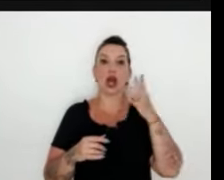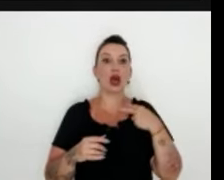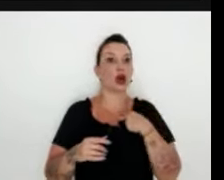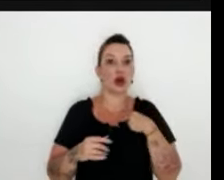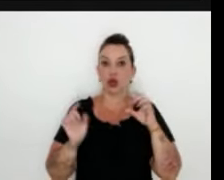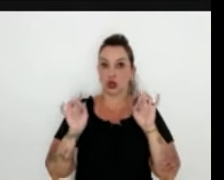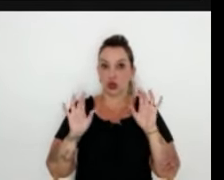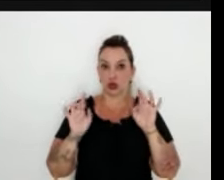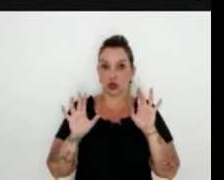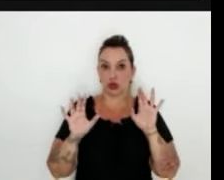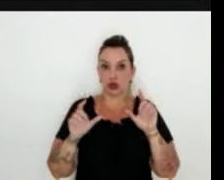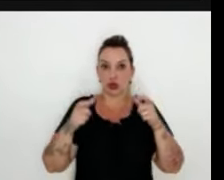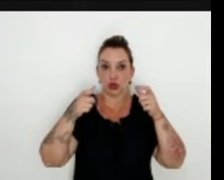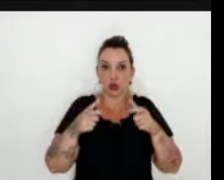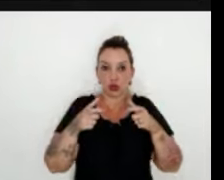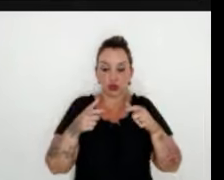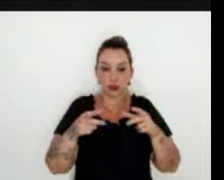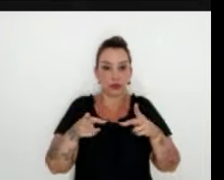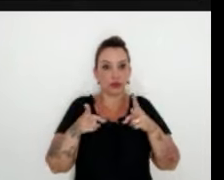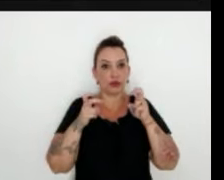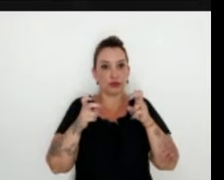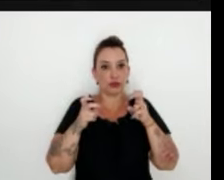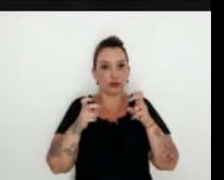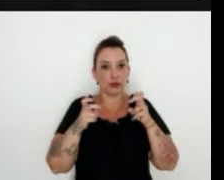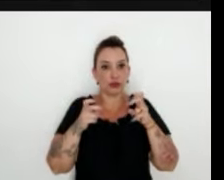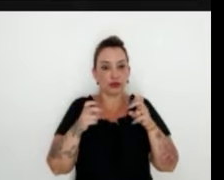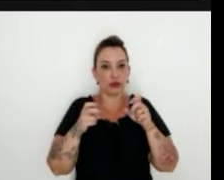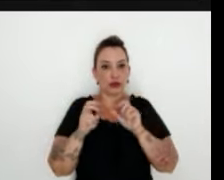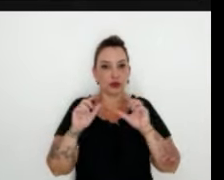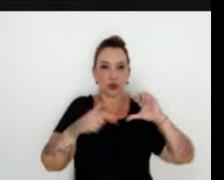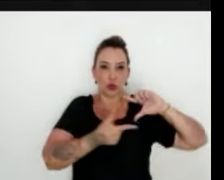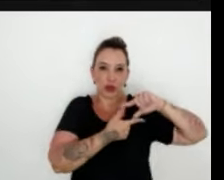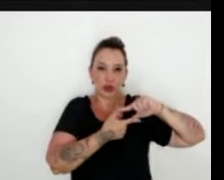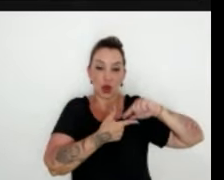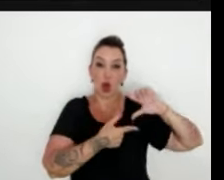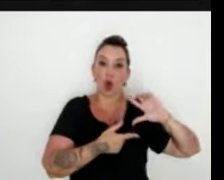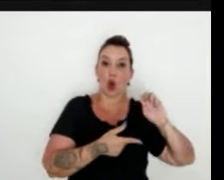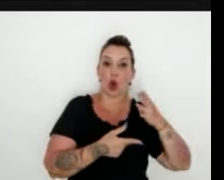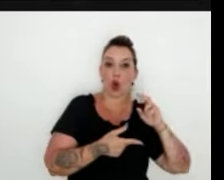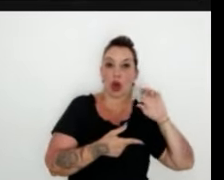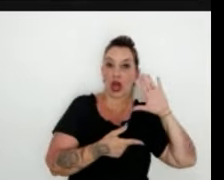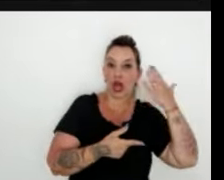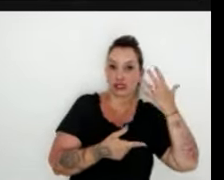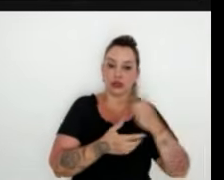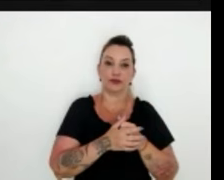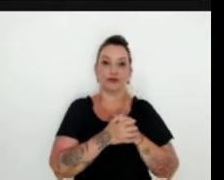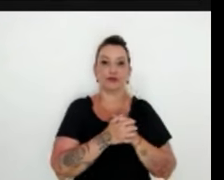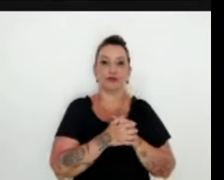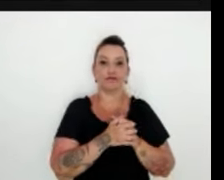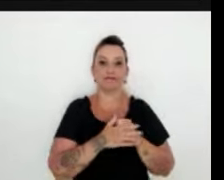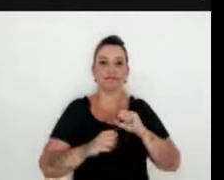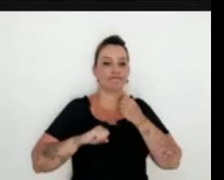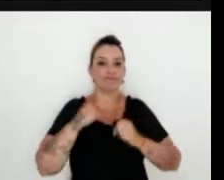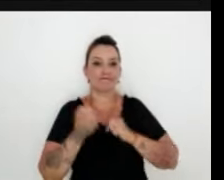de setores notabilizados como segmentos conservadores ou reacionários. As reações aparecem a partir dos segmentos